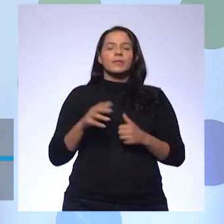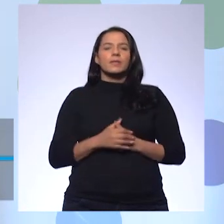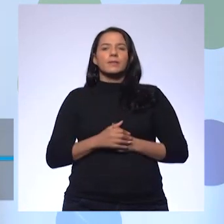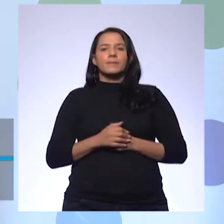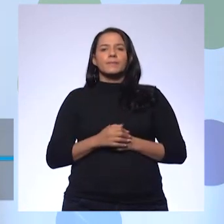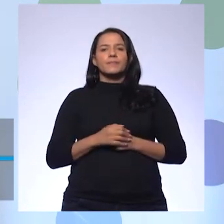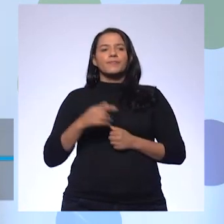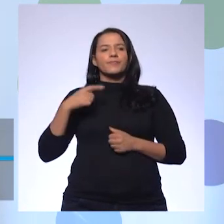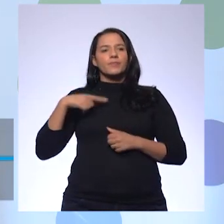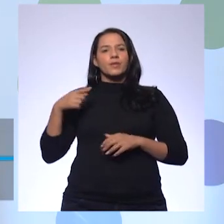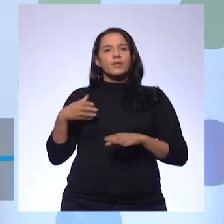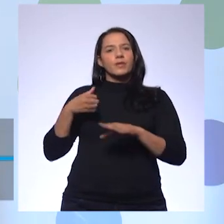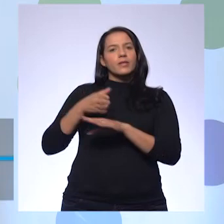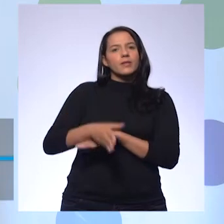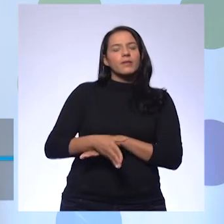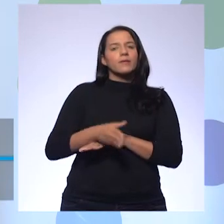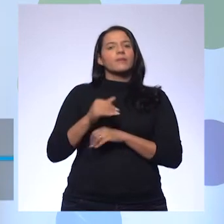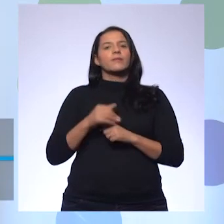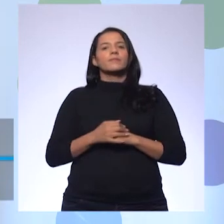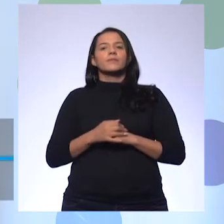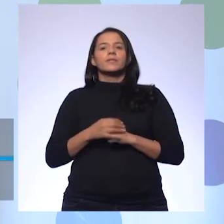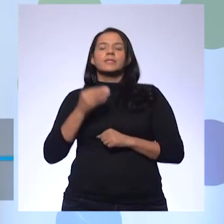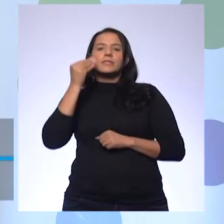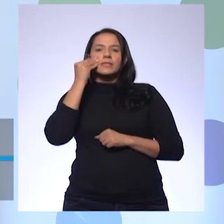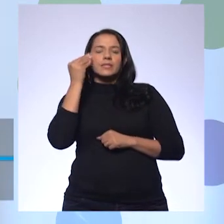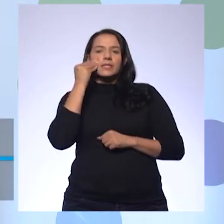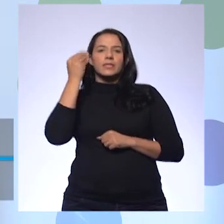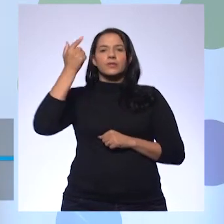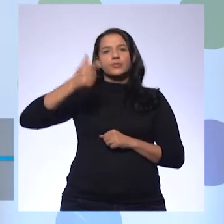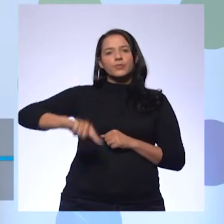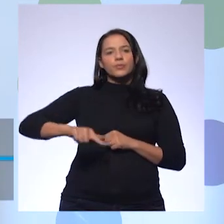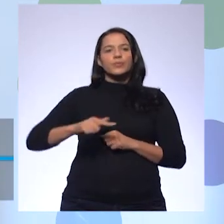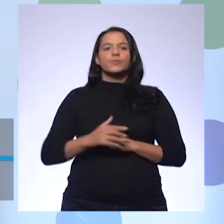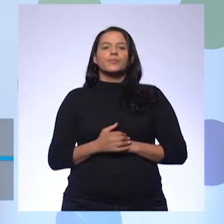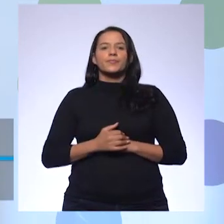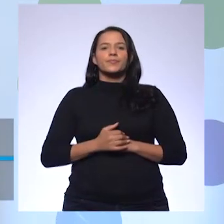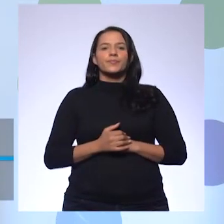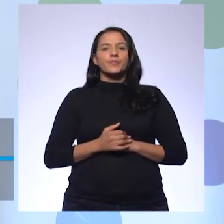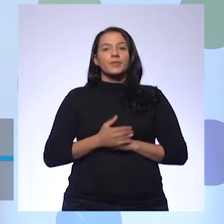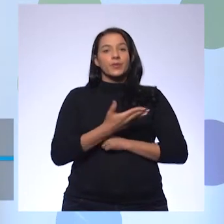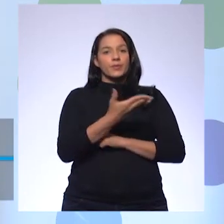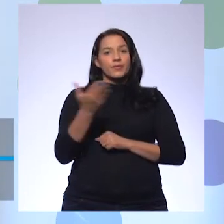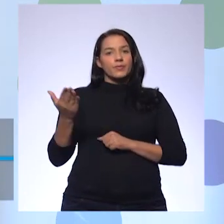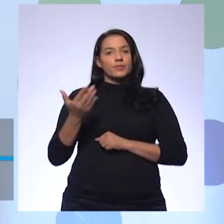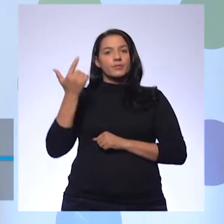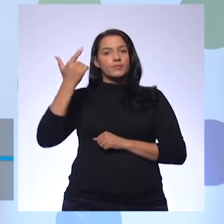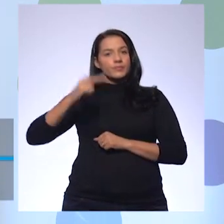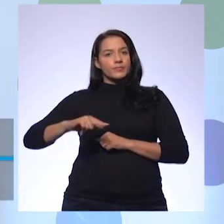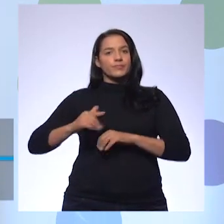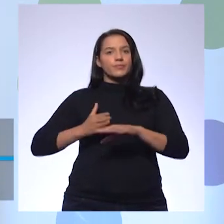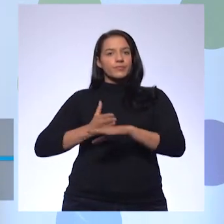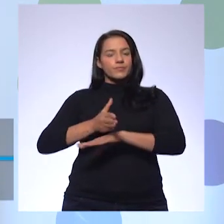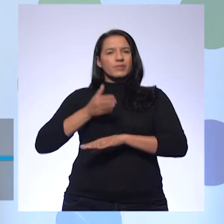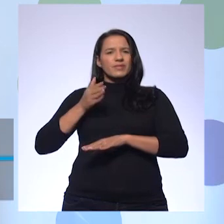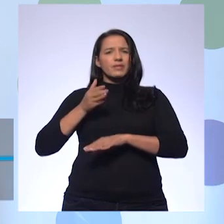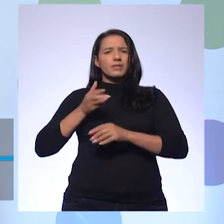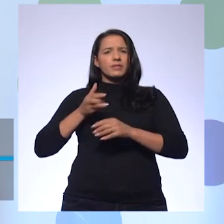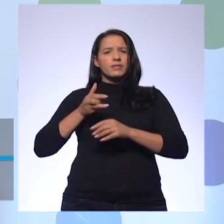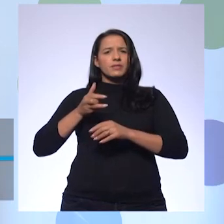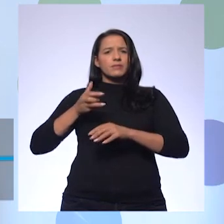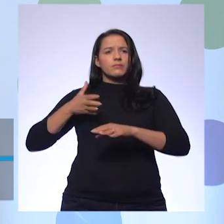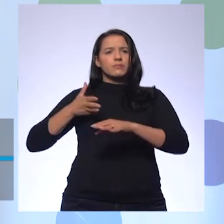de ir lá, retirá-los e tentar novamente. Né? Então, quando vocês forem debater essa questão com os